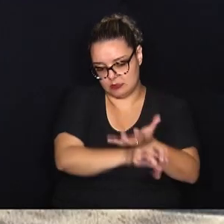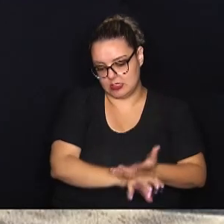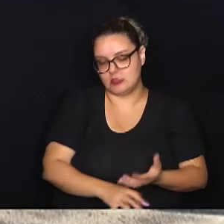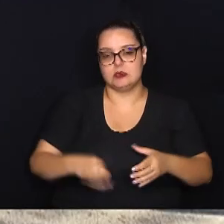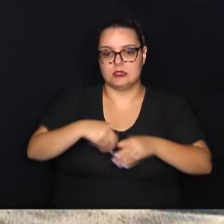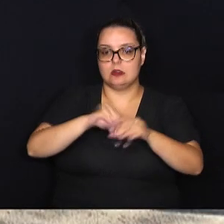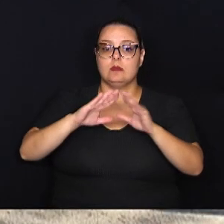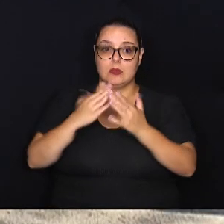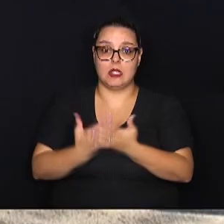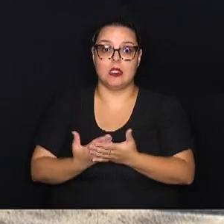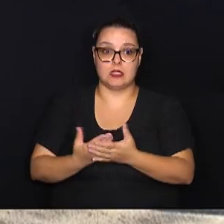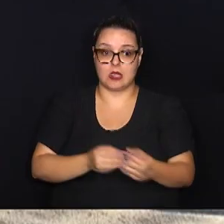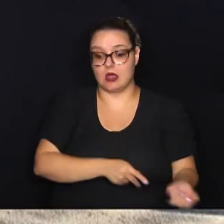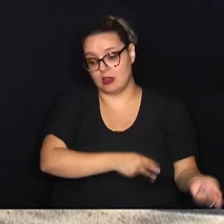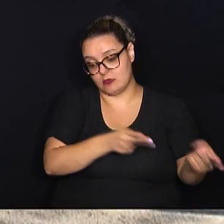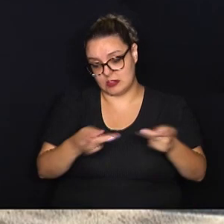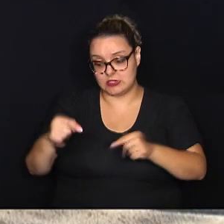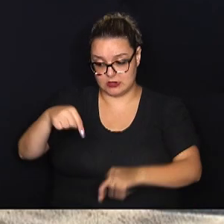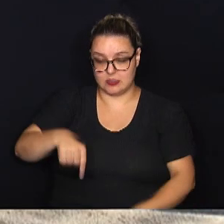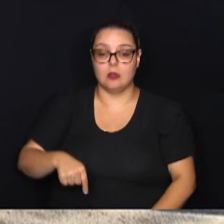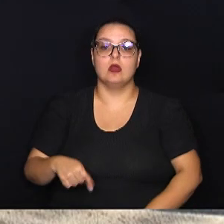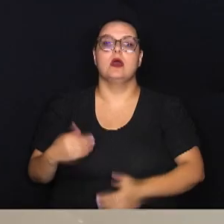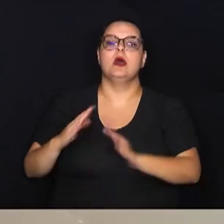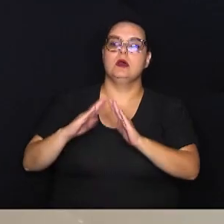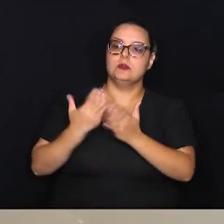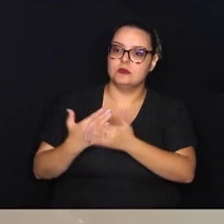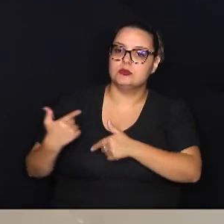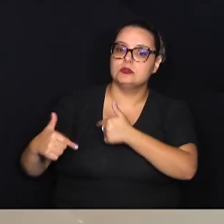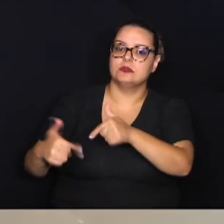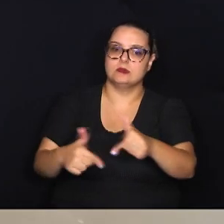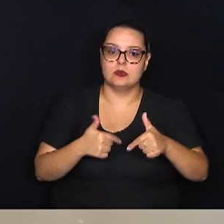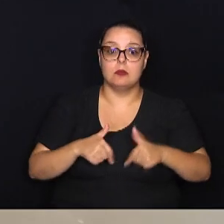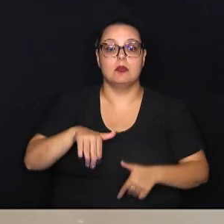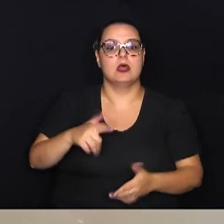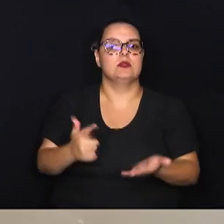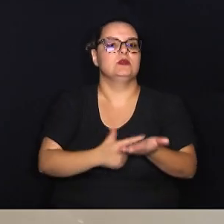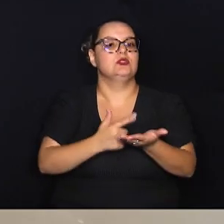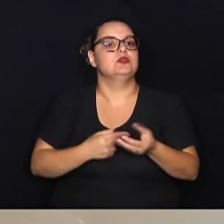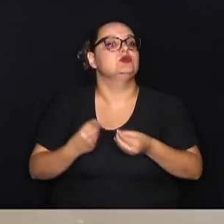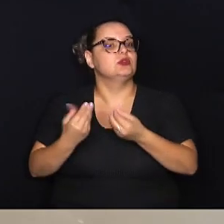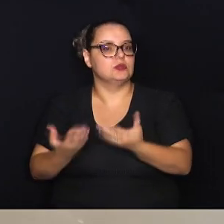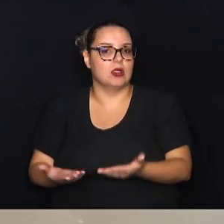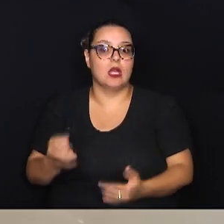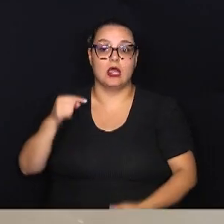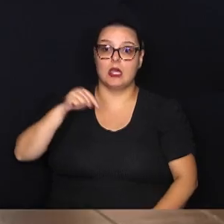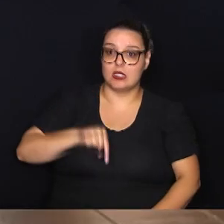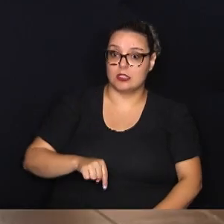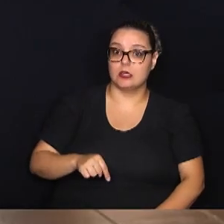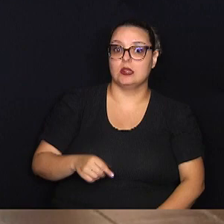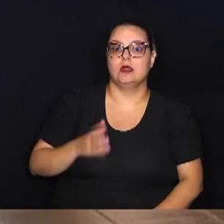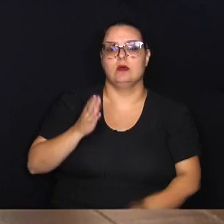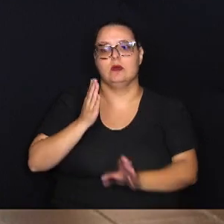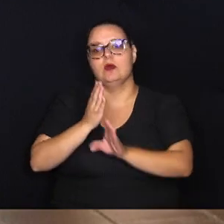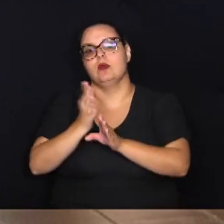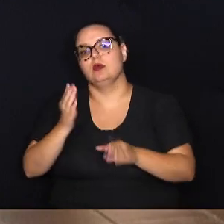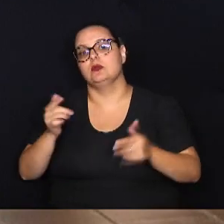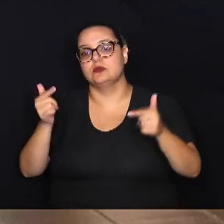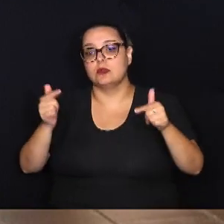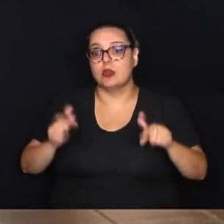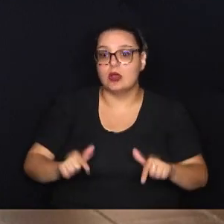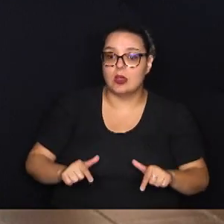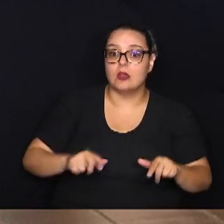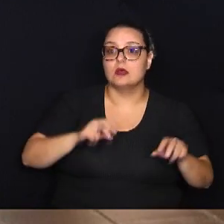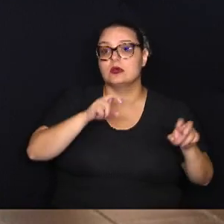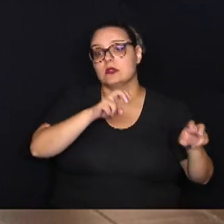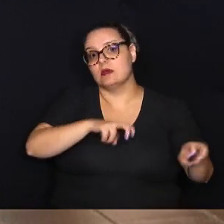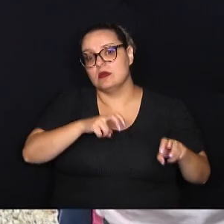que as escolas têm de trabalharem isso efetivamente para além do que os livros didáticos entregam. Então, aqui a gente conta sobre o espaço da Fazenda Roseira,